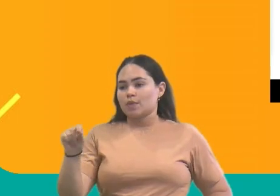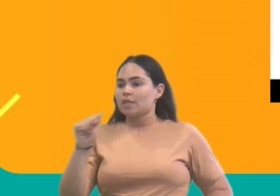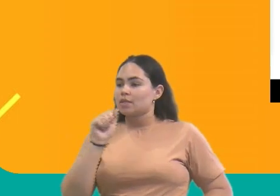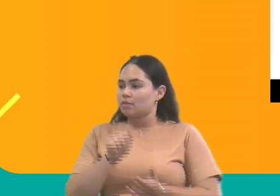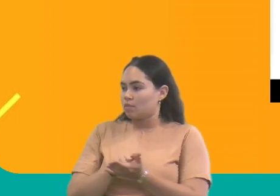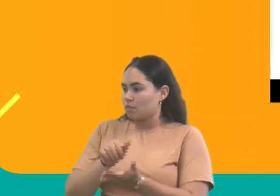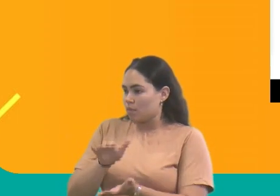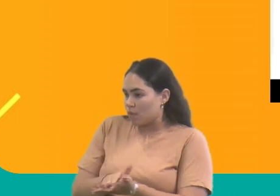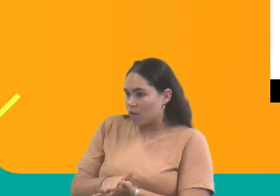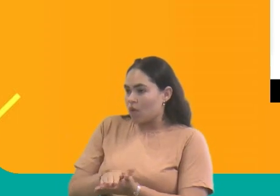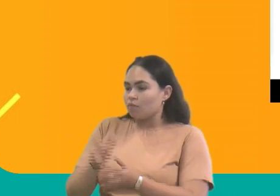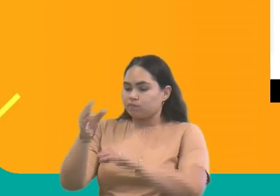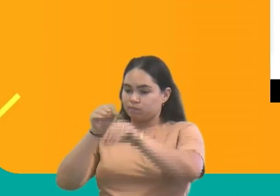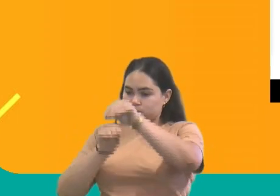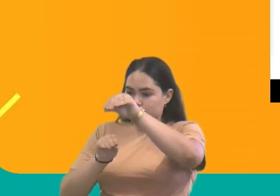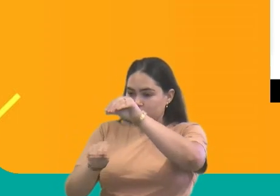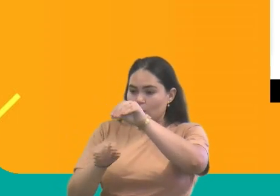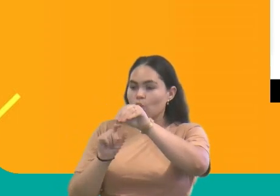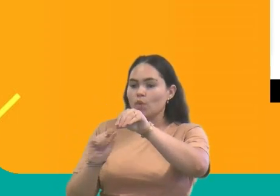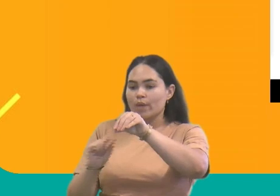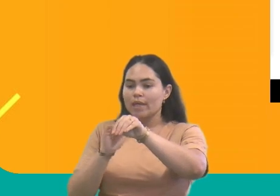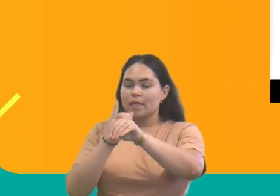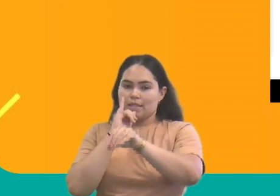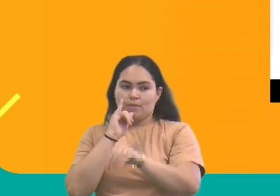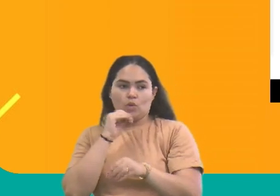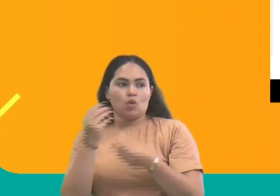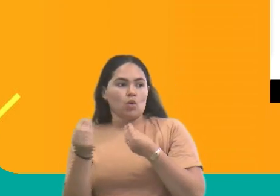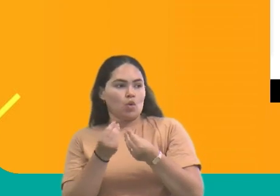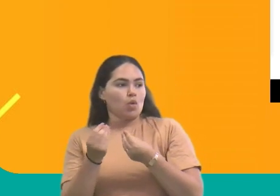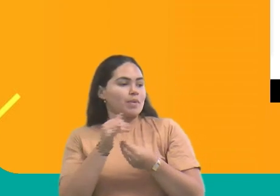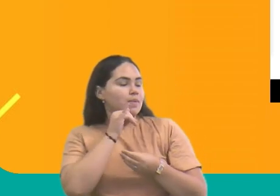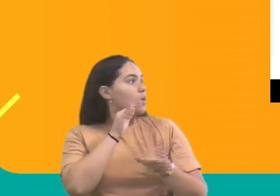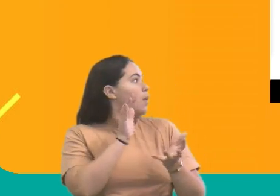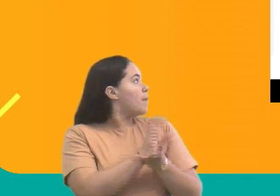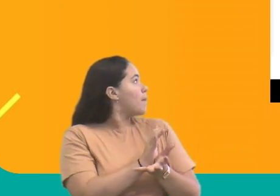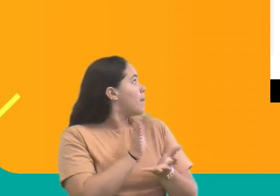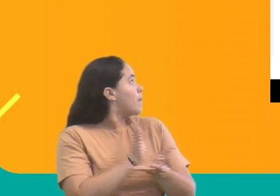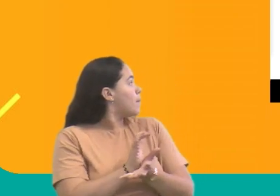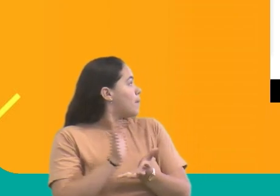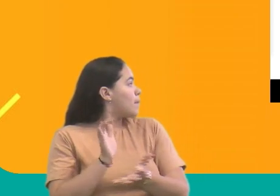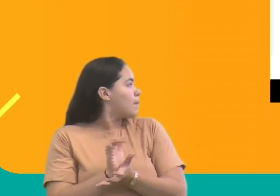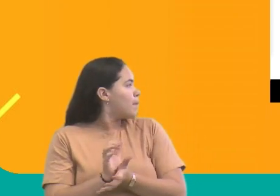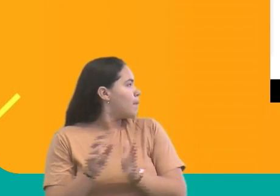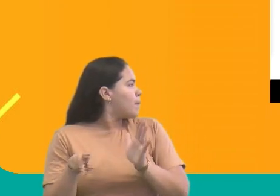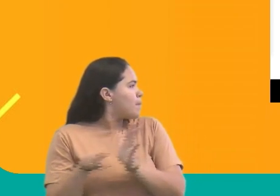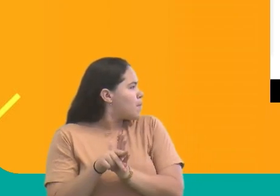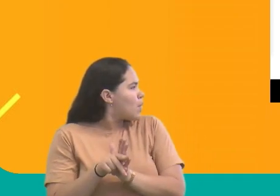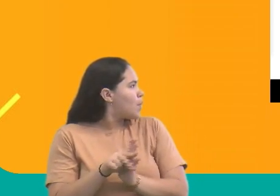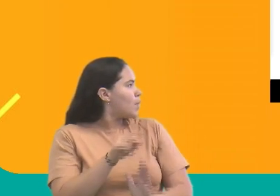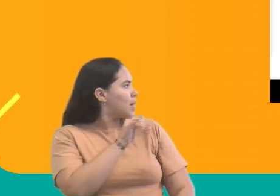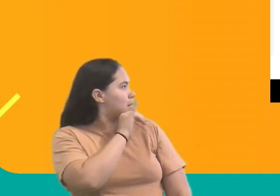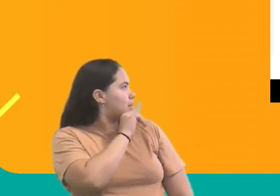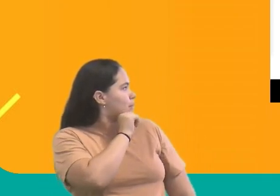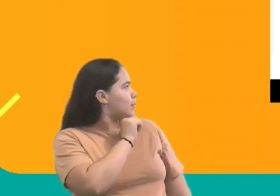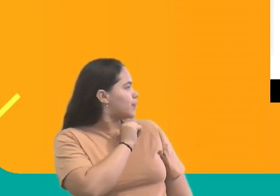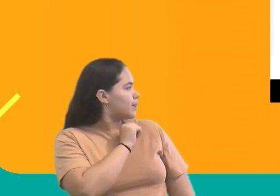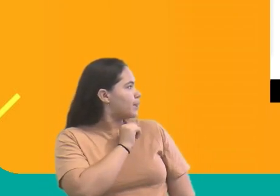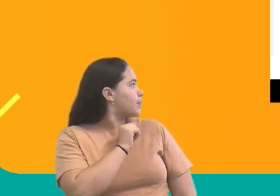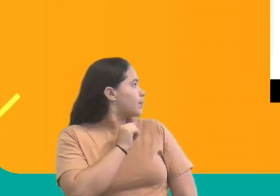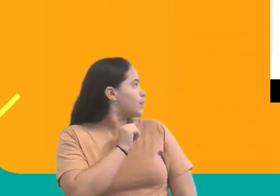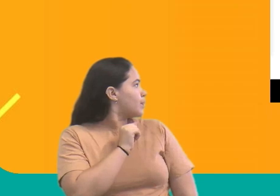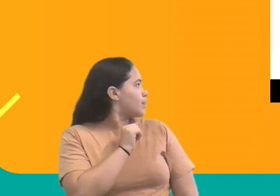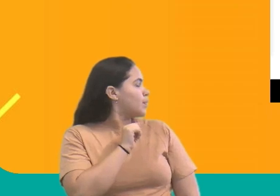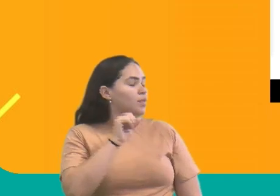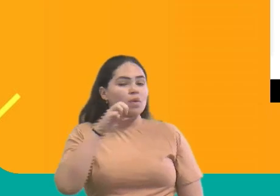Escreva abaixo dela a proporção em mols. Catarina, mas de onde é que tu tirou aquele 1? Quando não tem